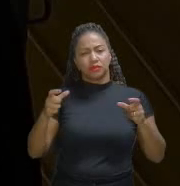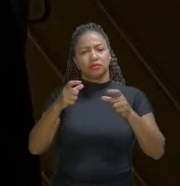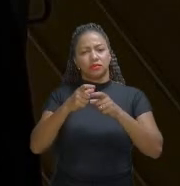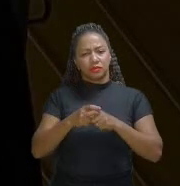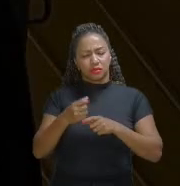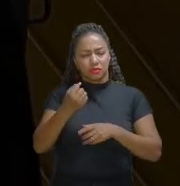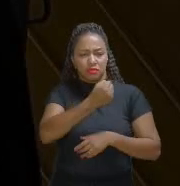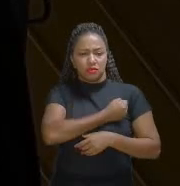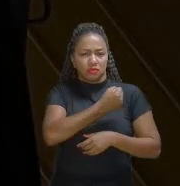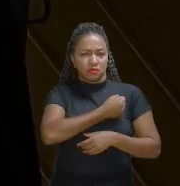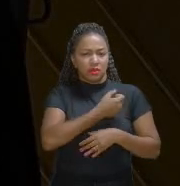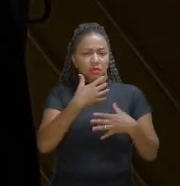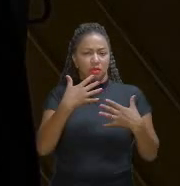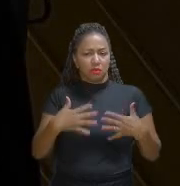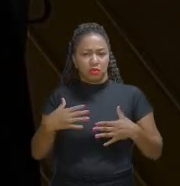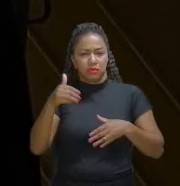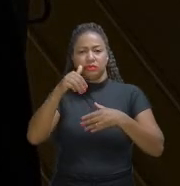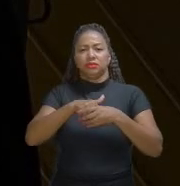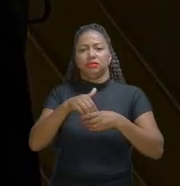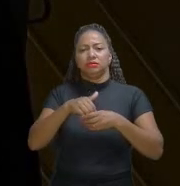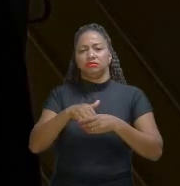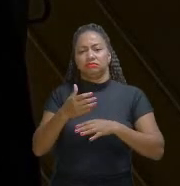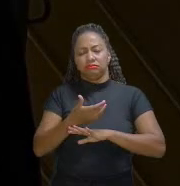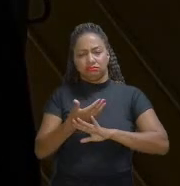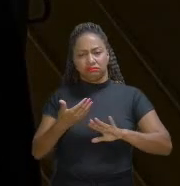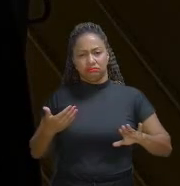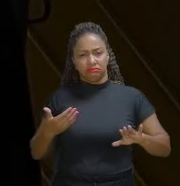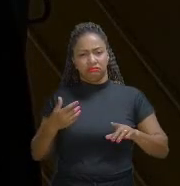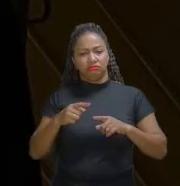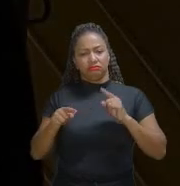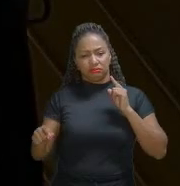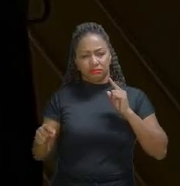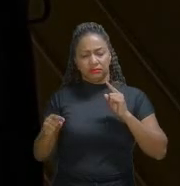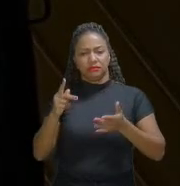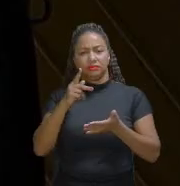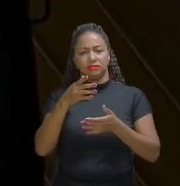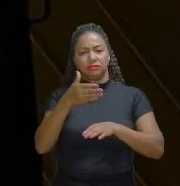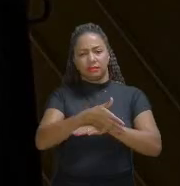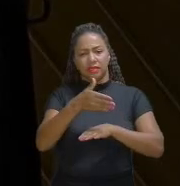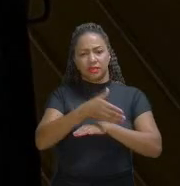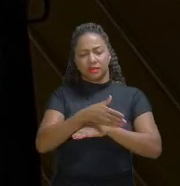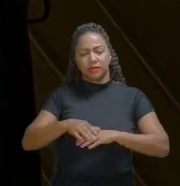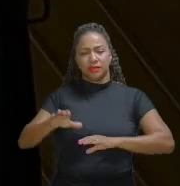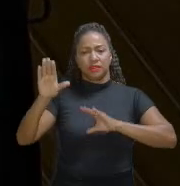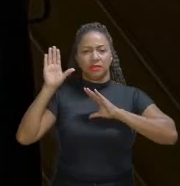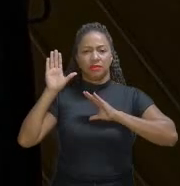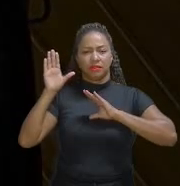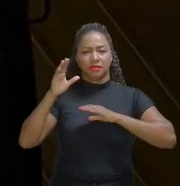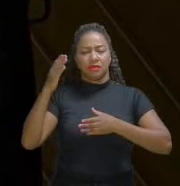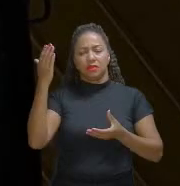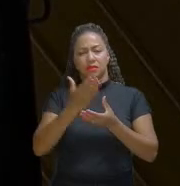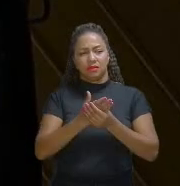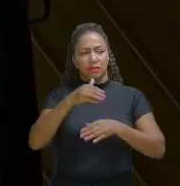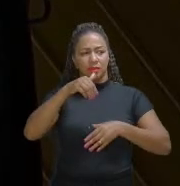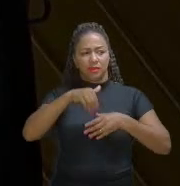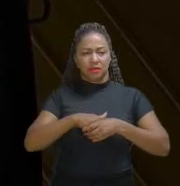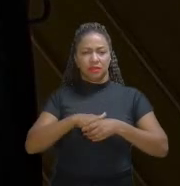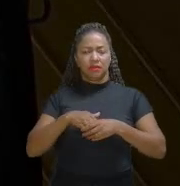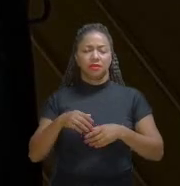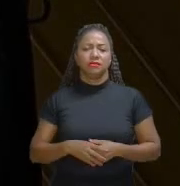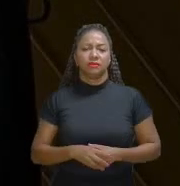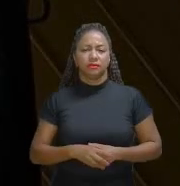expressivo de votos, os elementos que afastam a tese de ausência de efetiva participação da candidata no processo